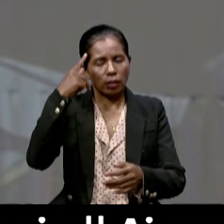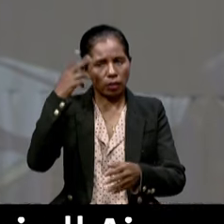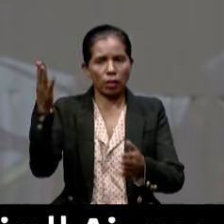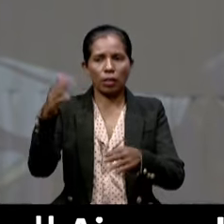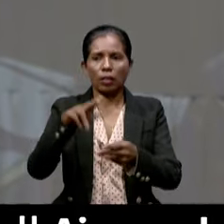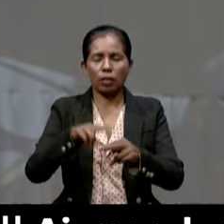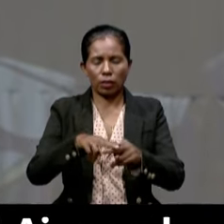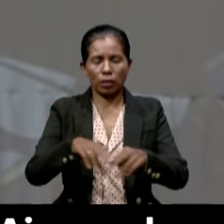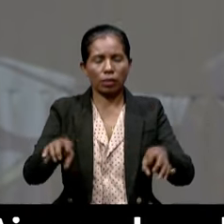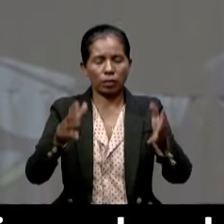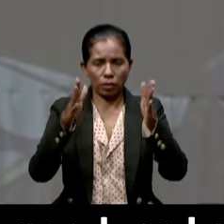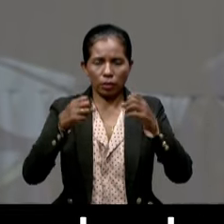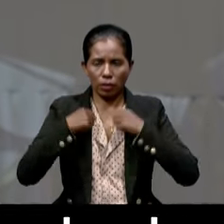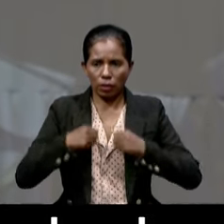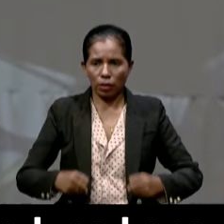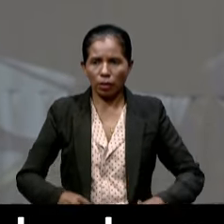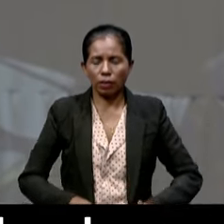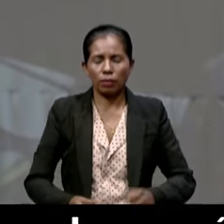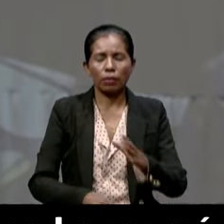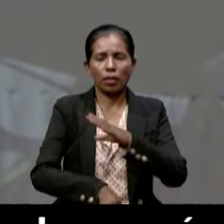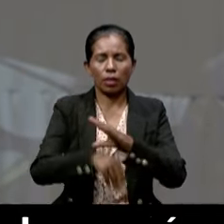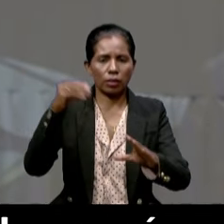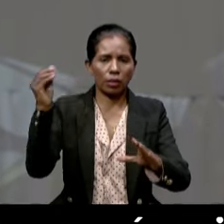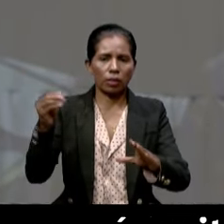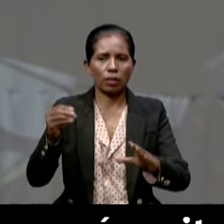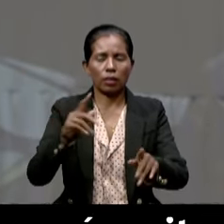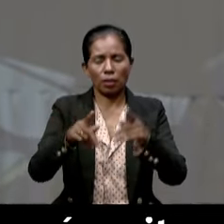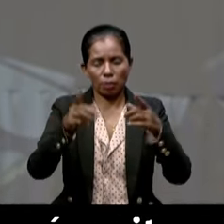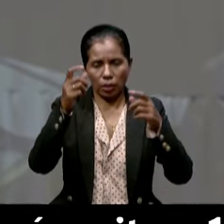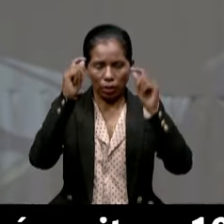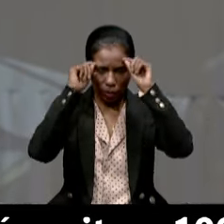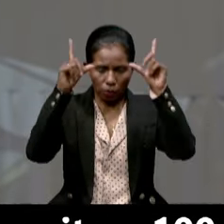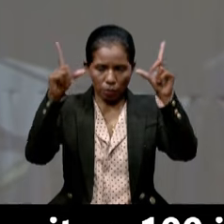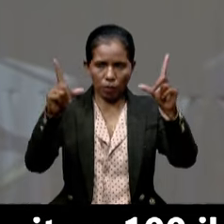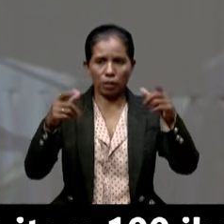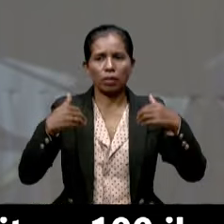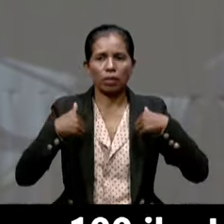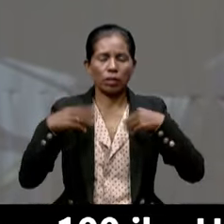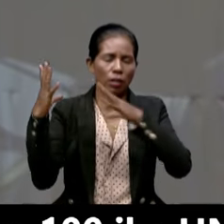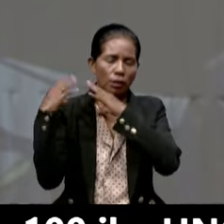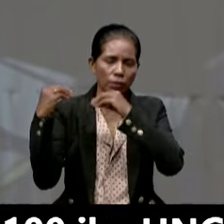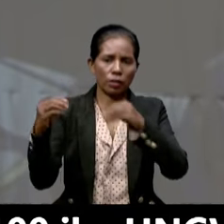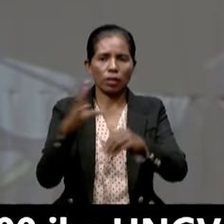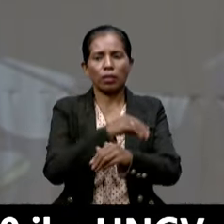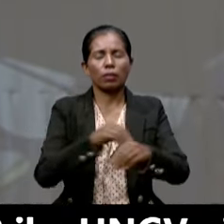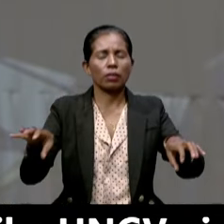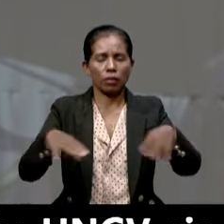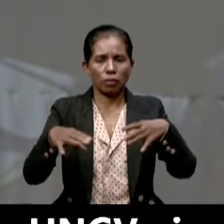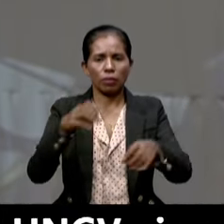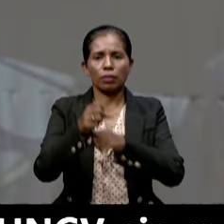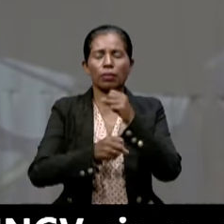rekrutamento ba profesionais Saudi, ori hasai Asai Timor One nebe ia experiência no serviti na